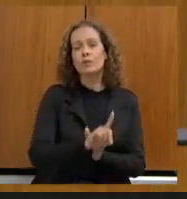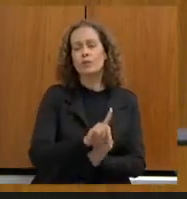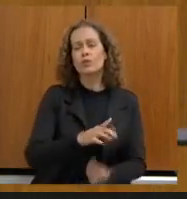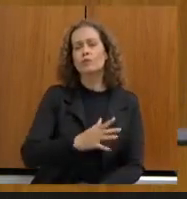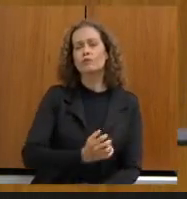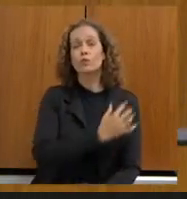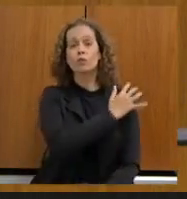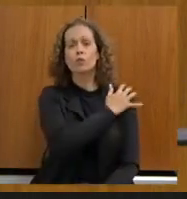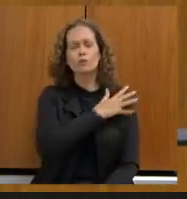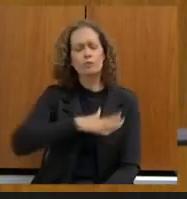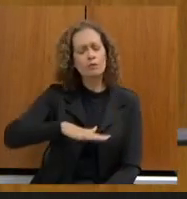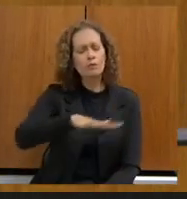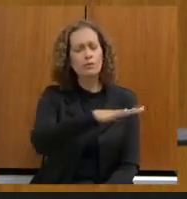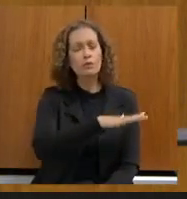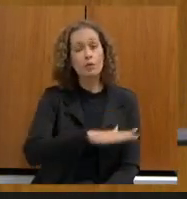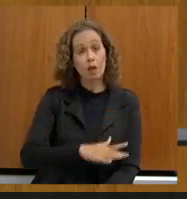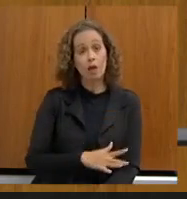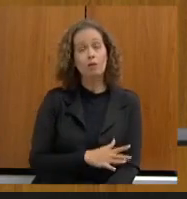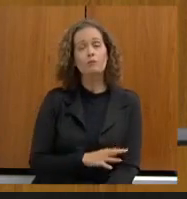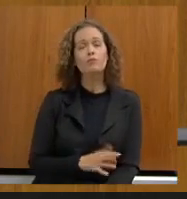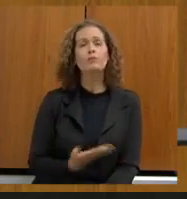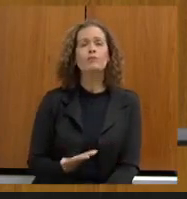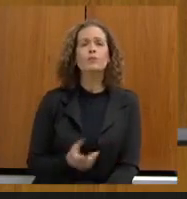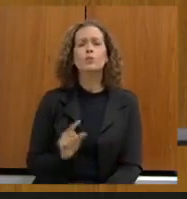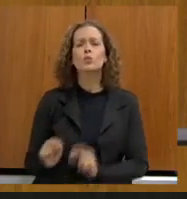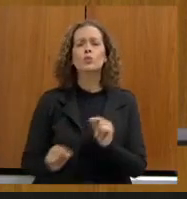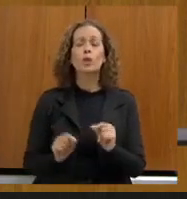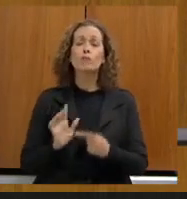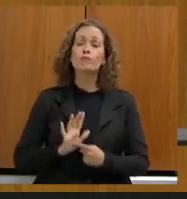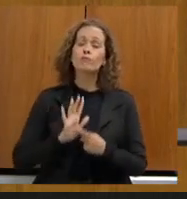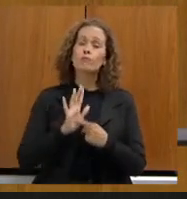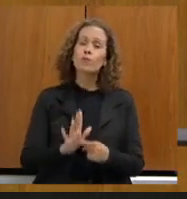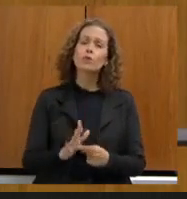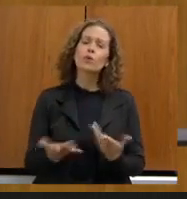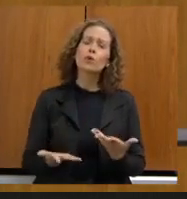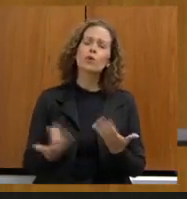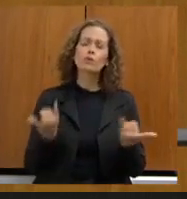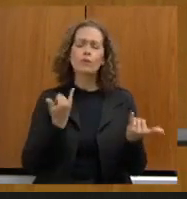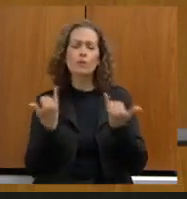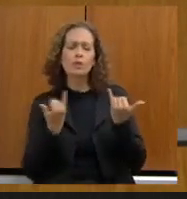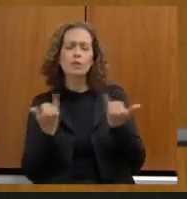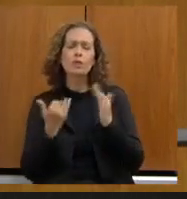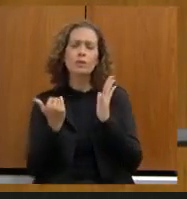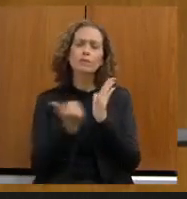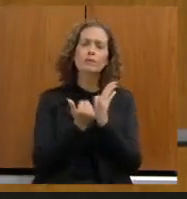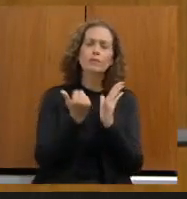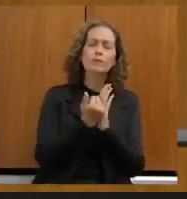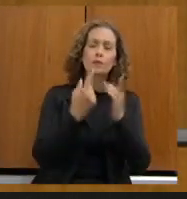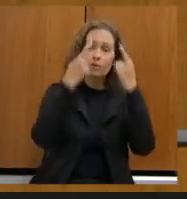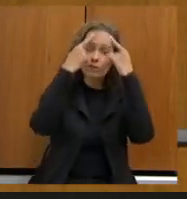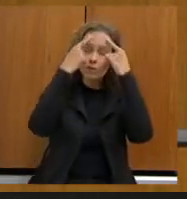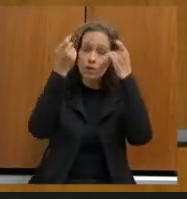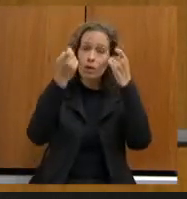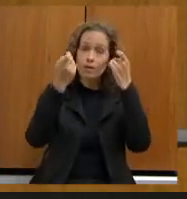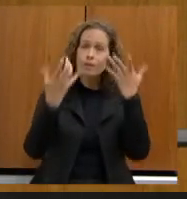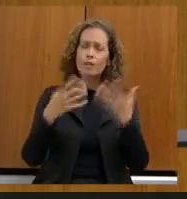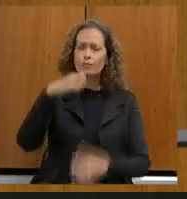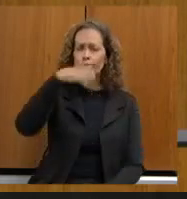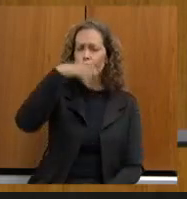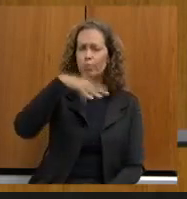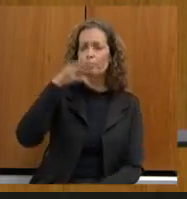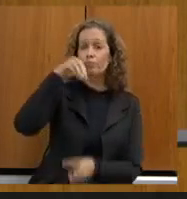da Polícia Militar o Coronel Rodrigo Quando ele apresentou aqui os dados de aumento da violência doméstica